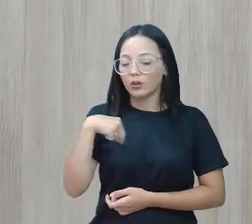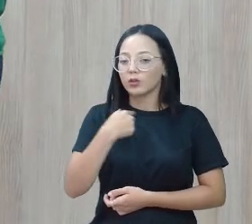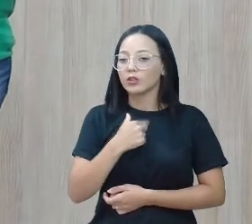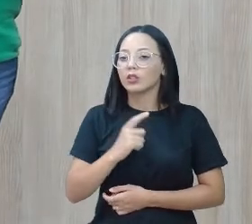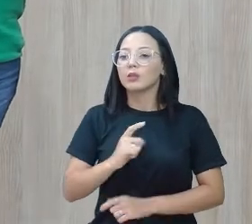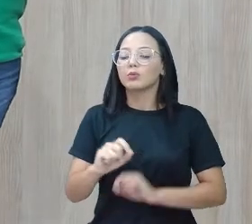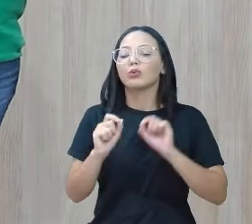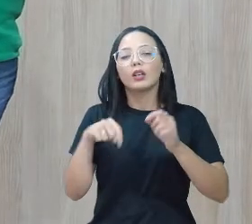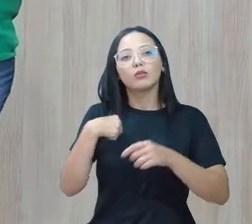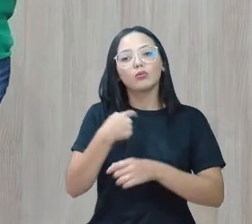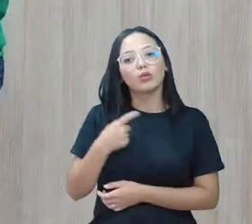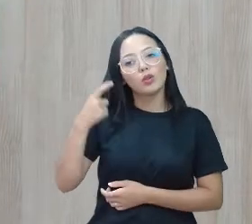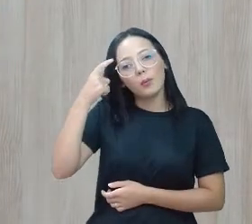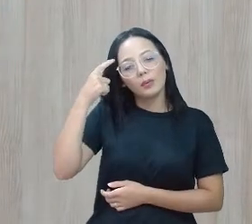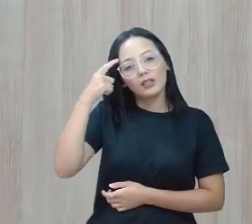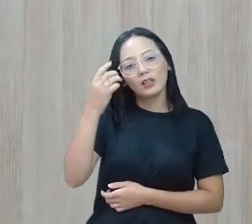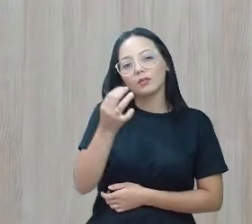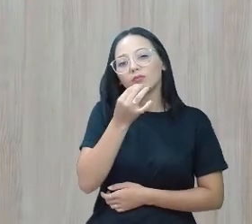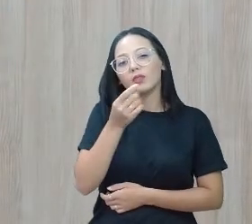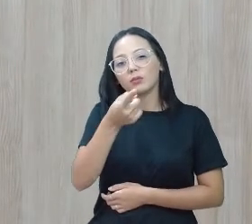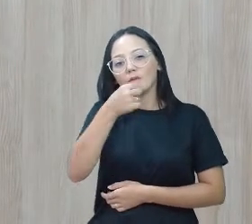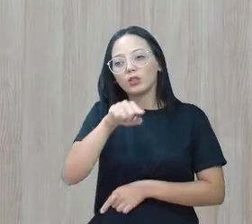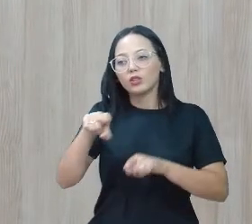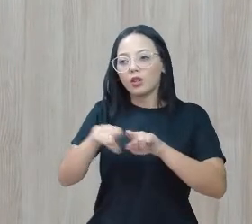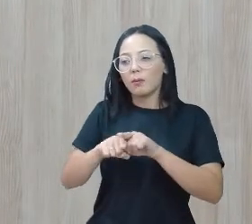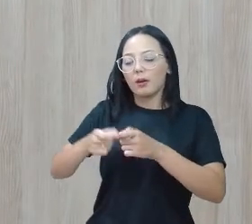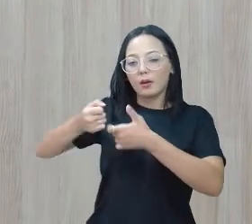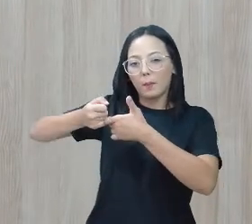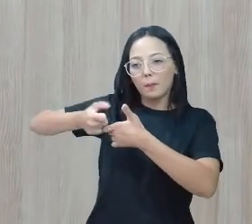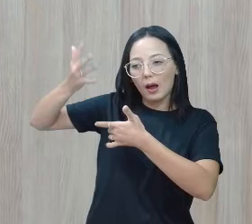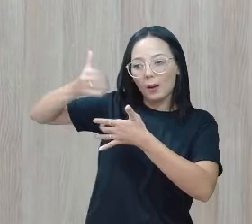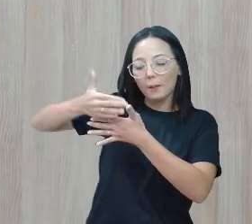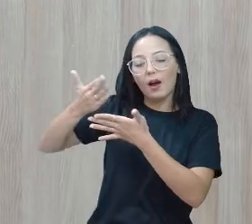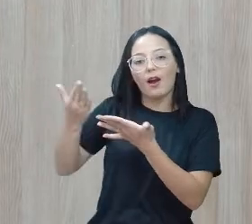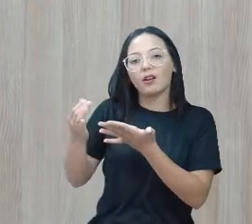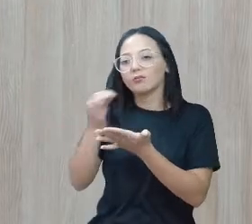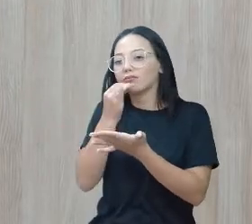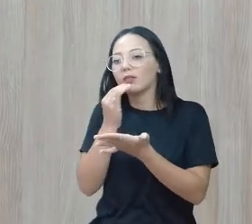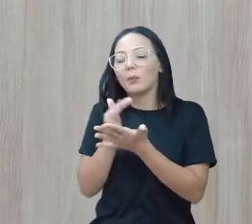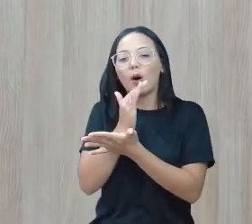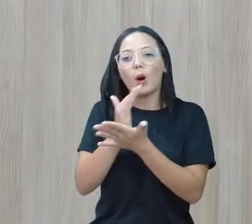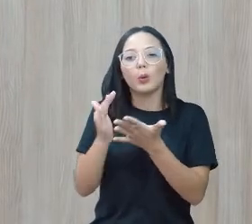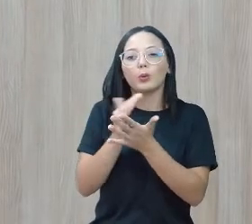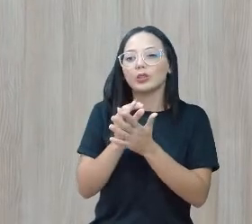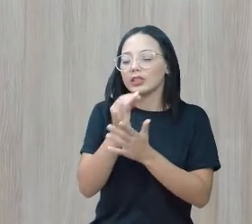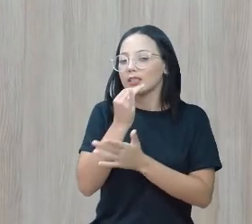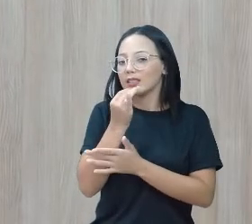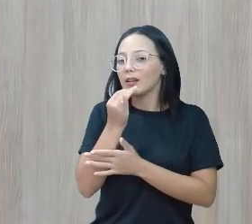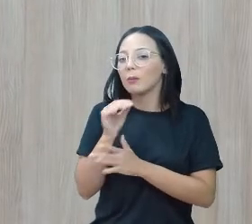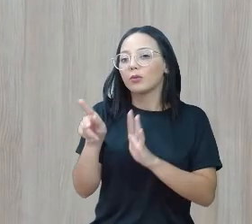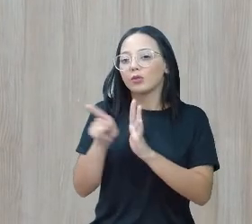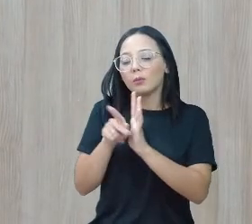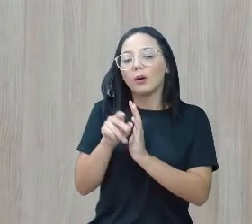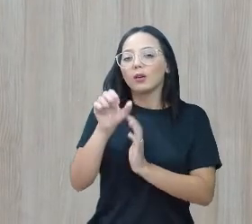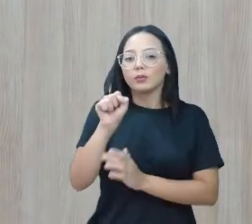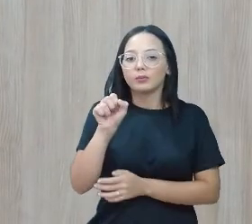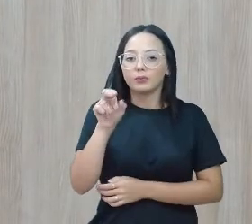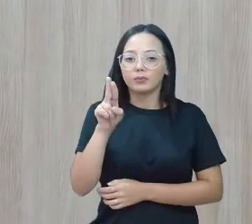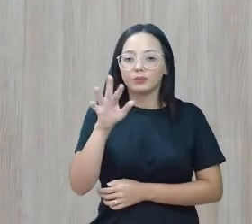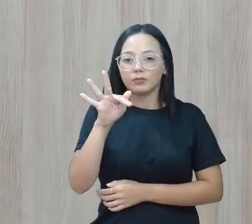aumentativos. Vamos pensar aí, vocês podem jogar no chat aí alguns exemplos de